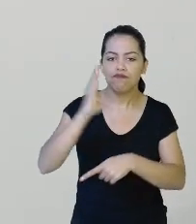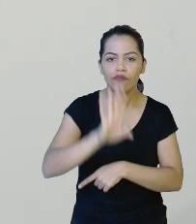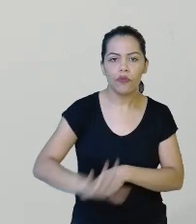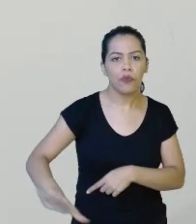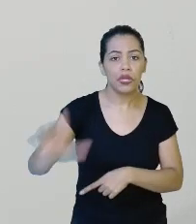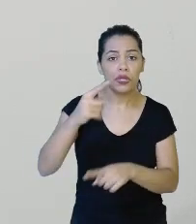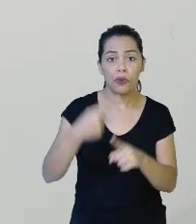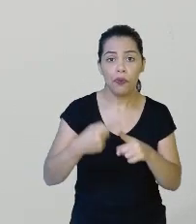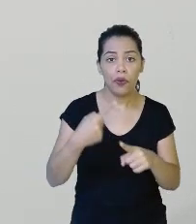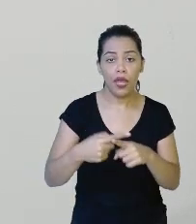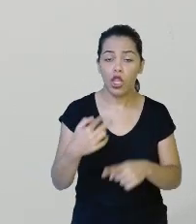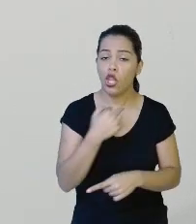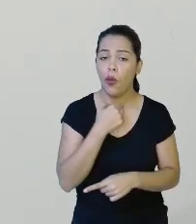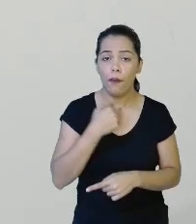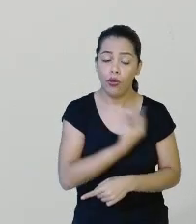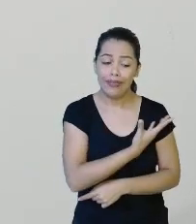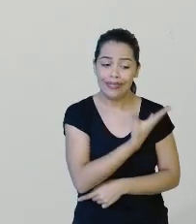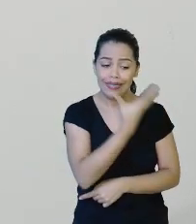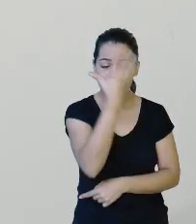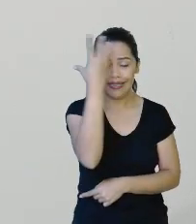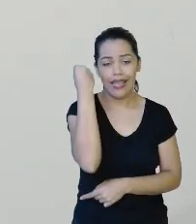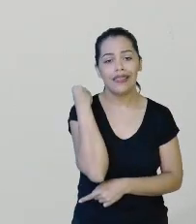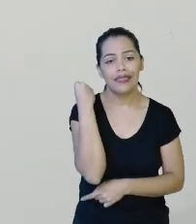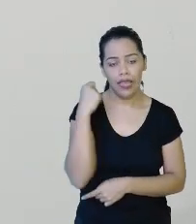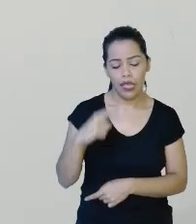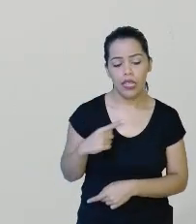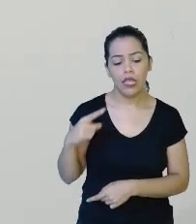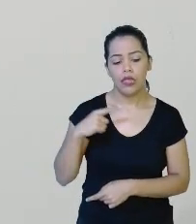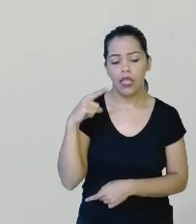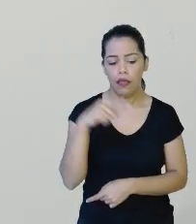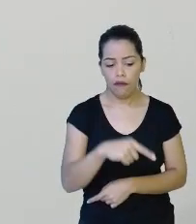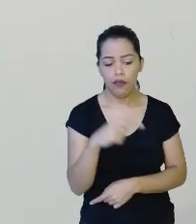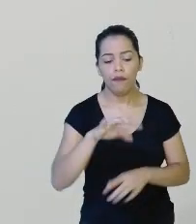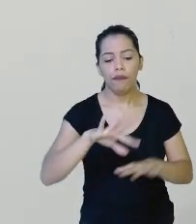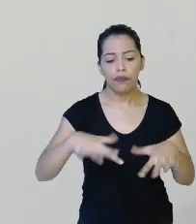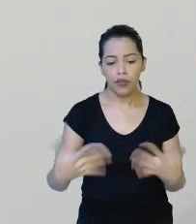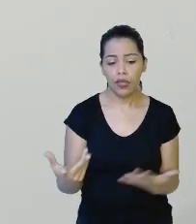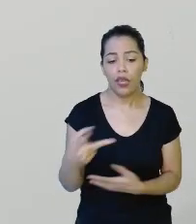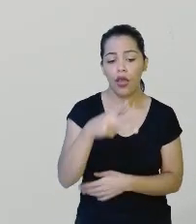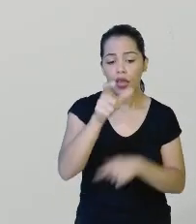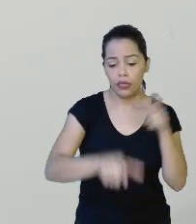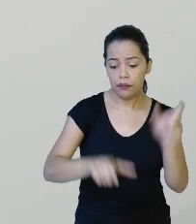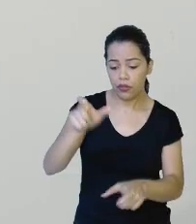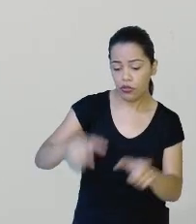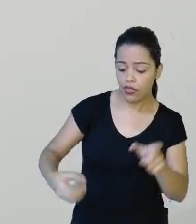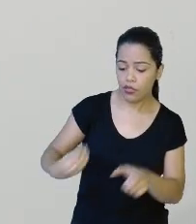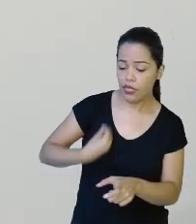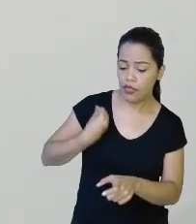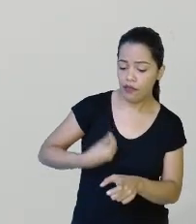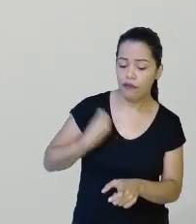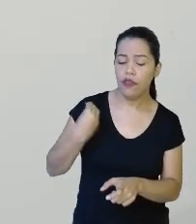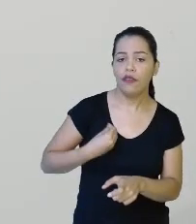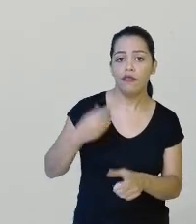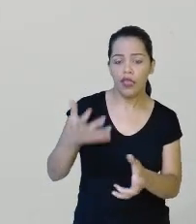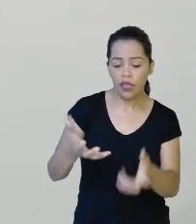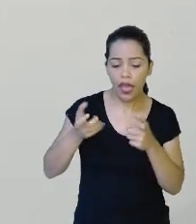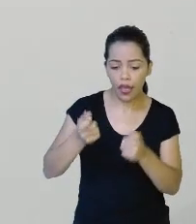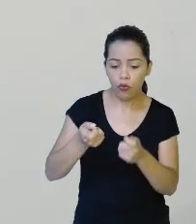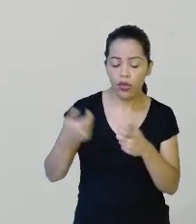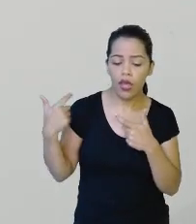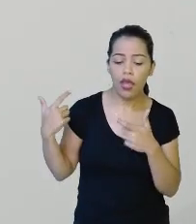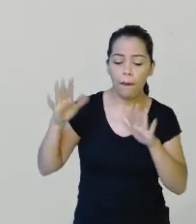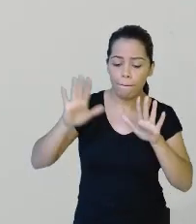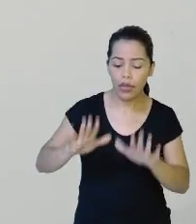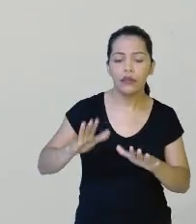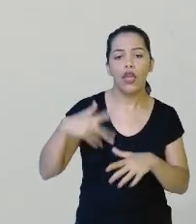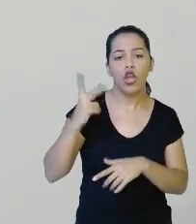em esquecimento. Então, as pessoas dos quilombos, elas procuram reviver e manter as tradições dos povos